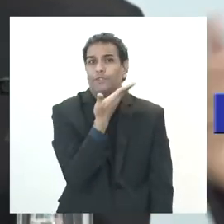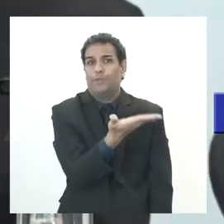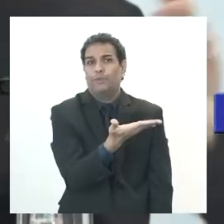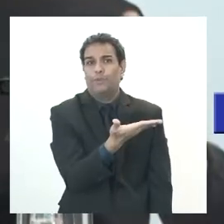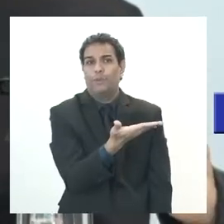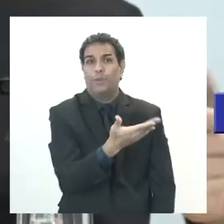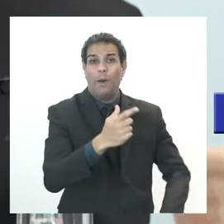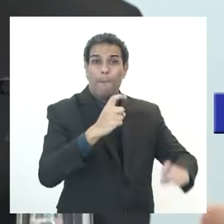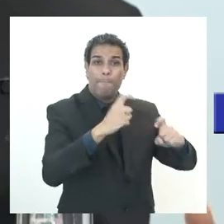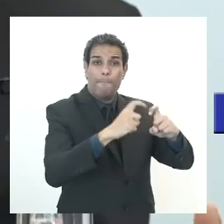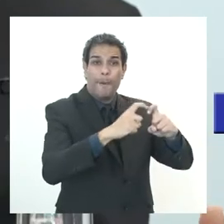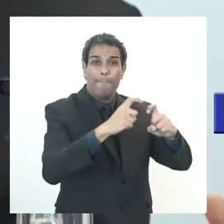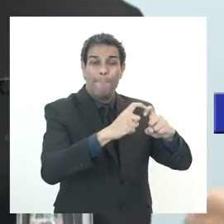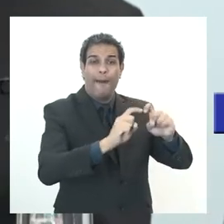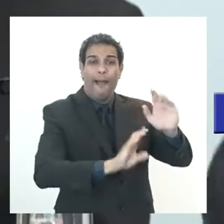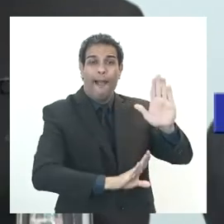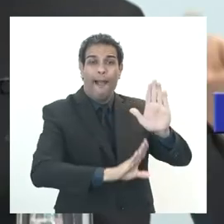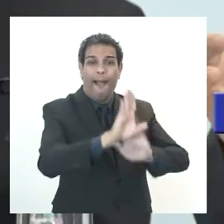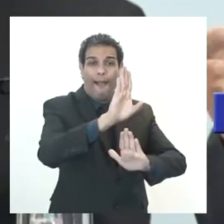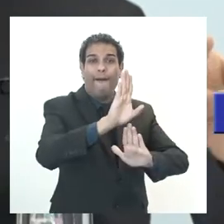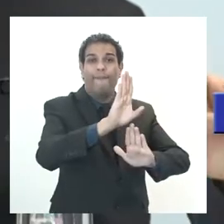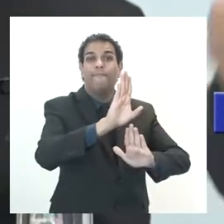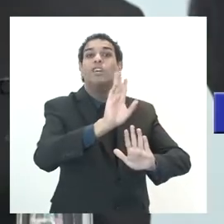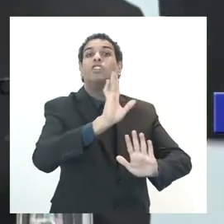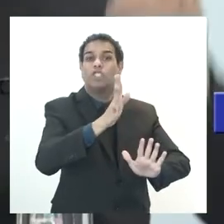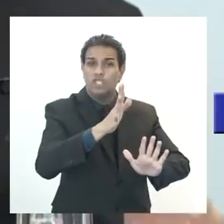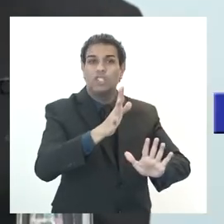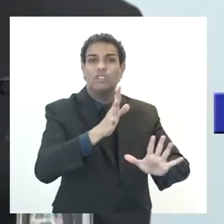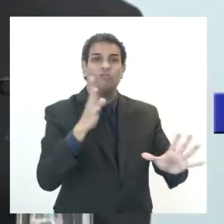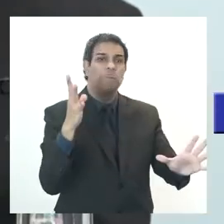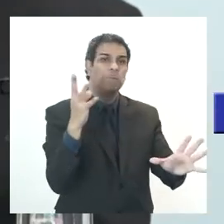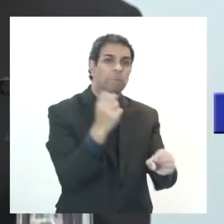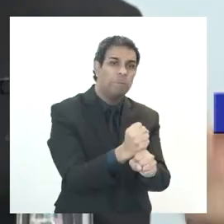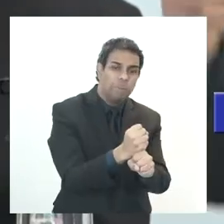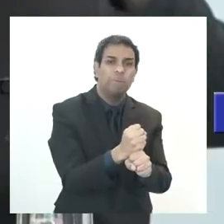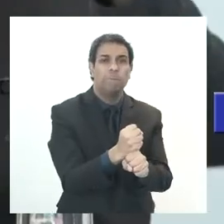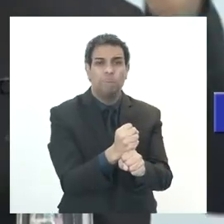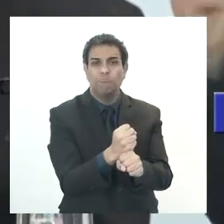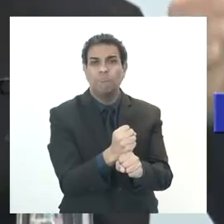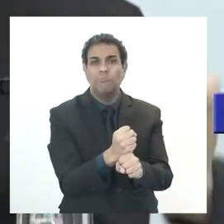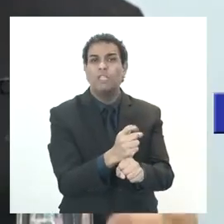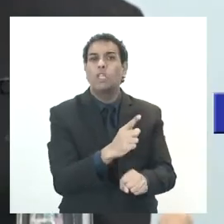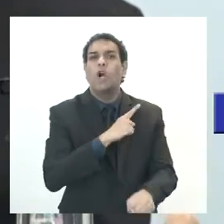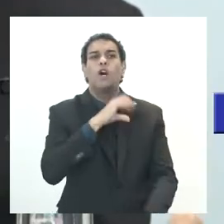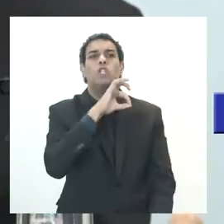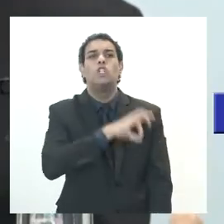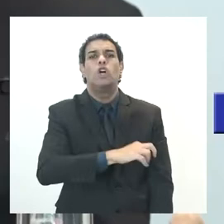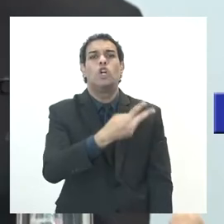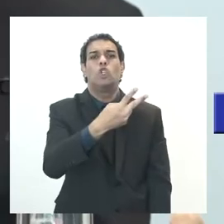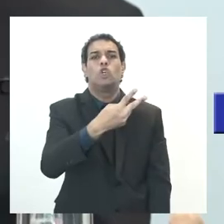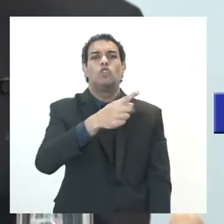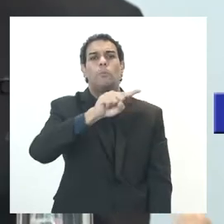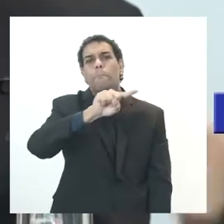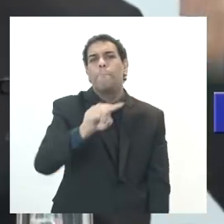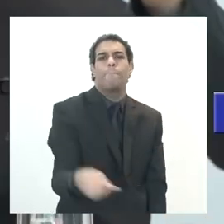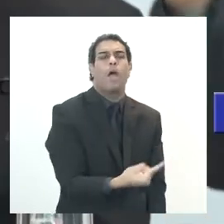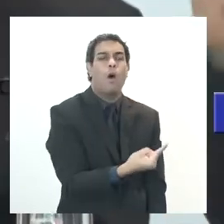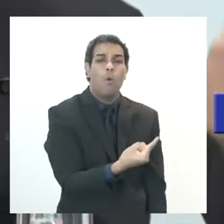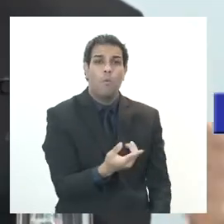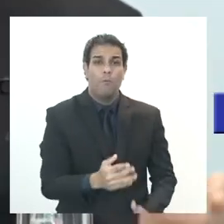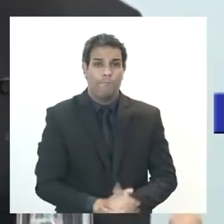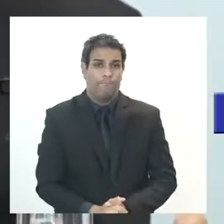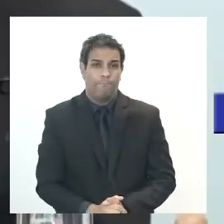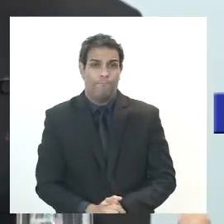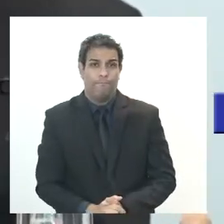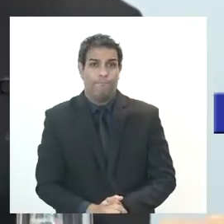os médicos estatutários em Niterói para uma jornada J ganho dois mil e poucos reais o